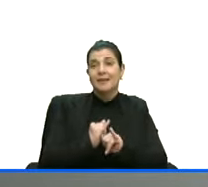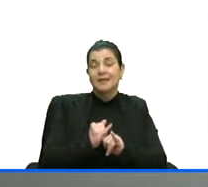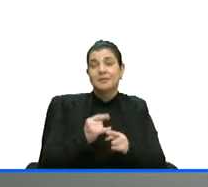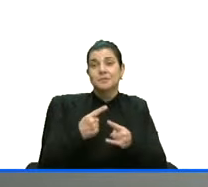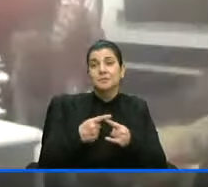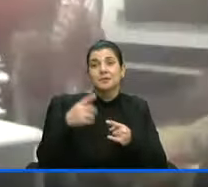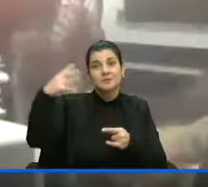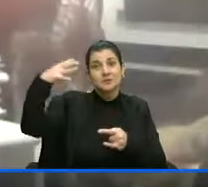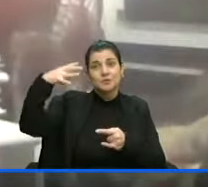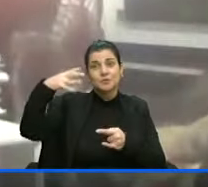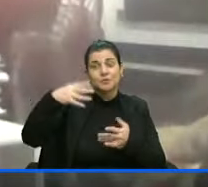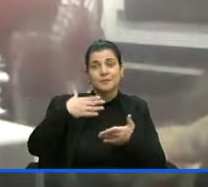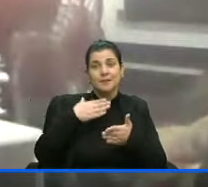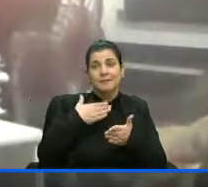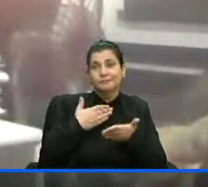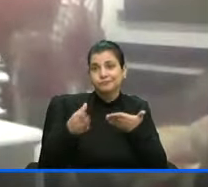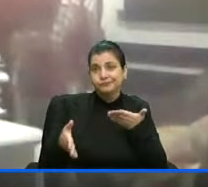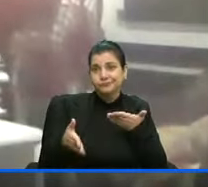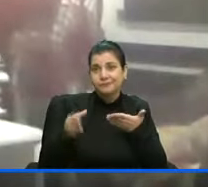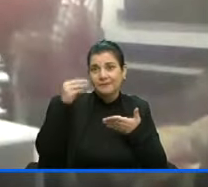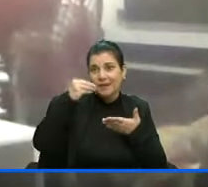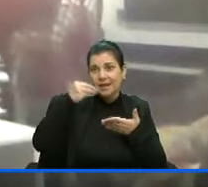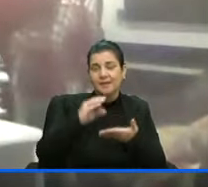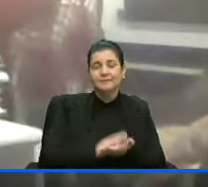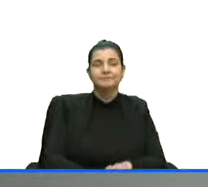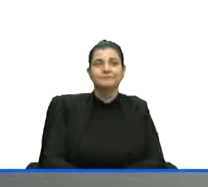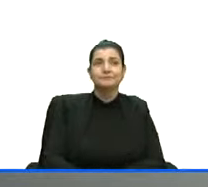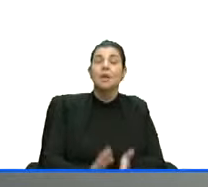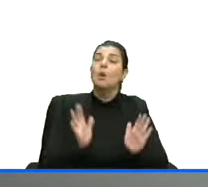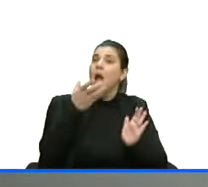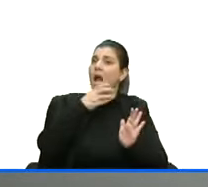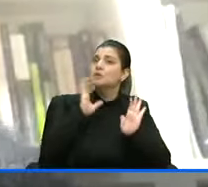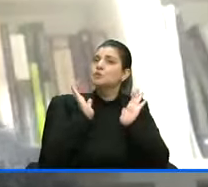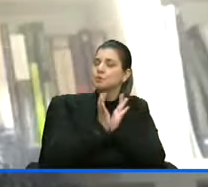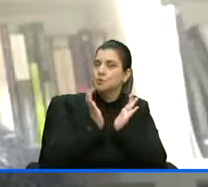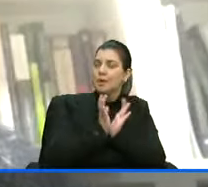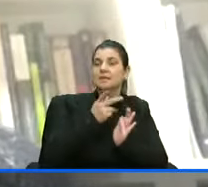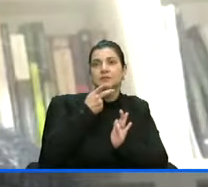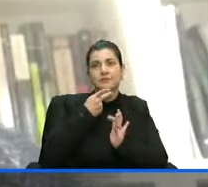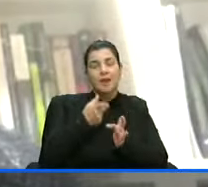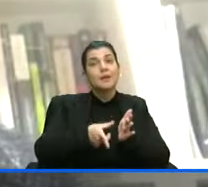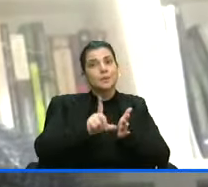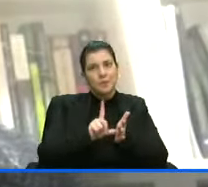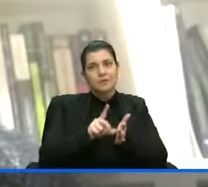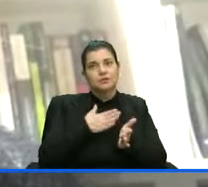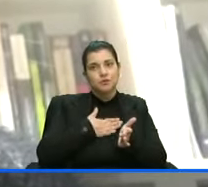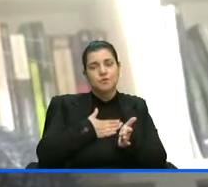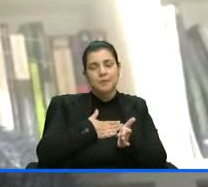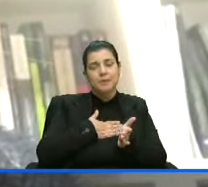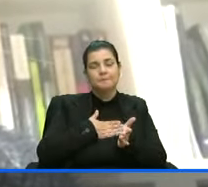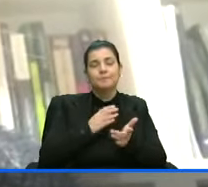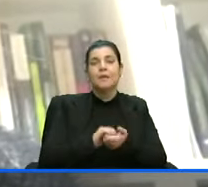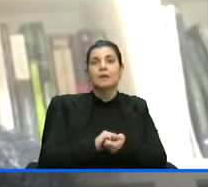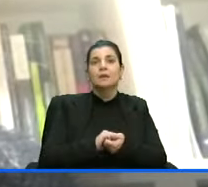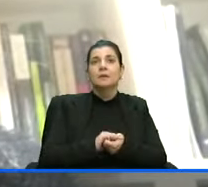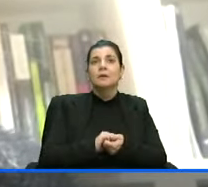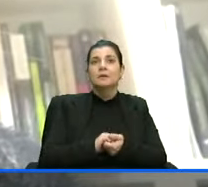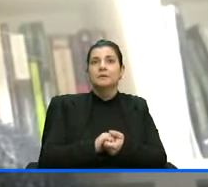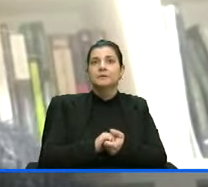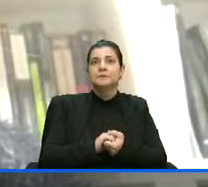acontecendo hoje. Então, assim, acho que os colegas que antecederam aqui esse diálogo foram